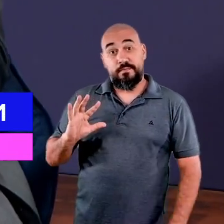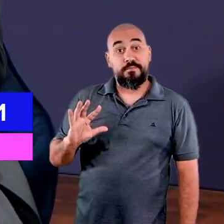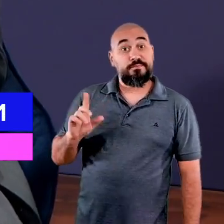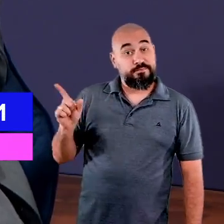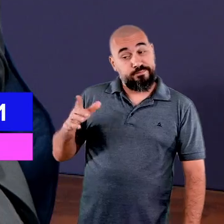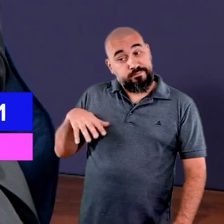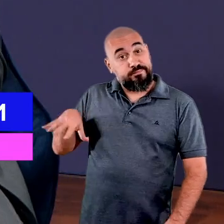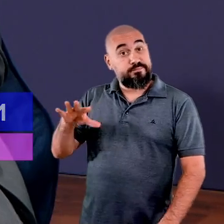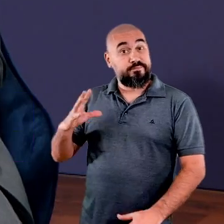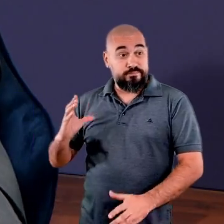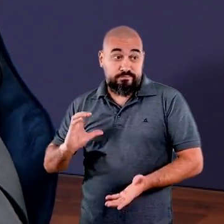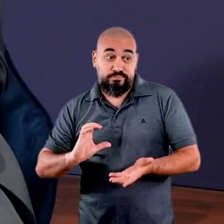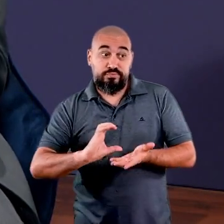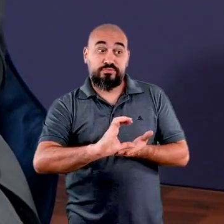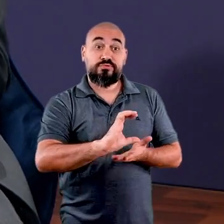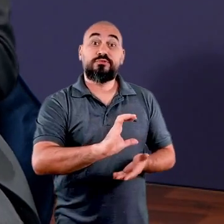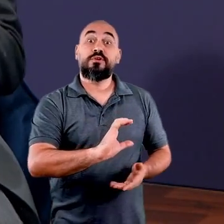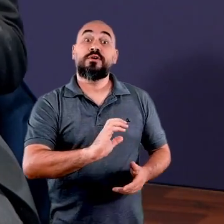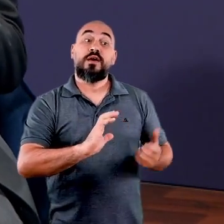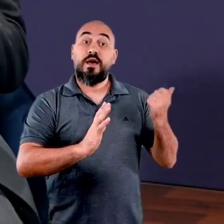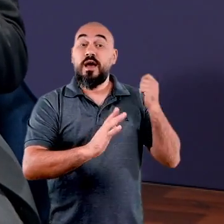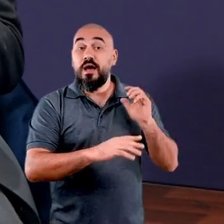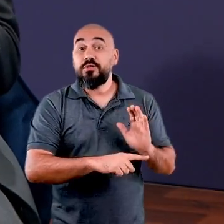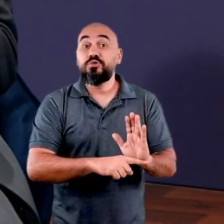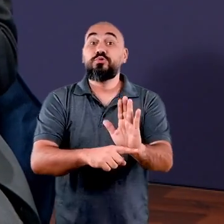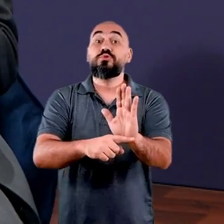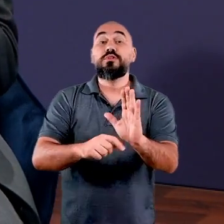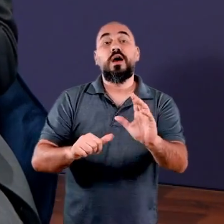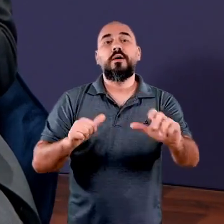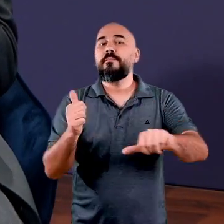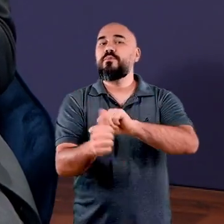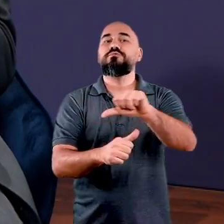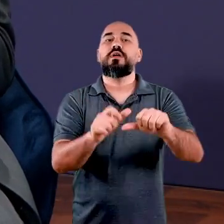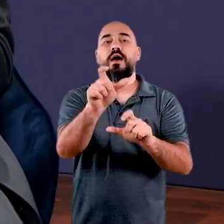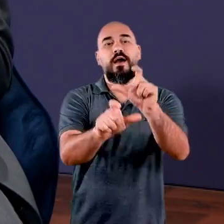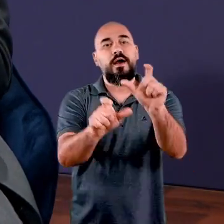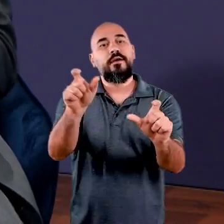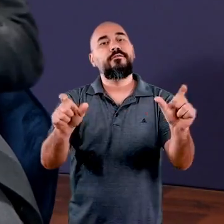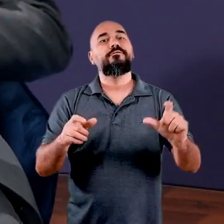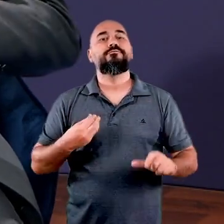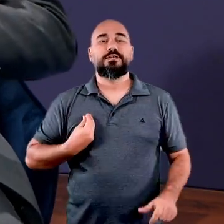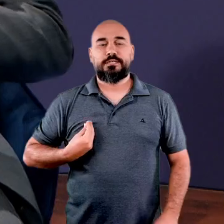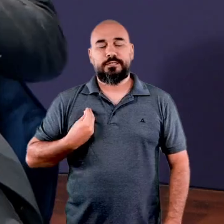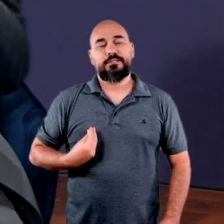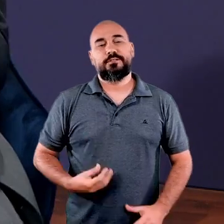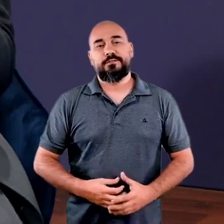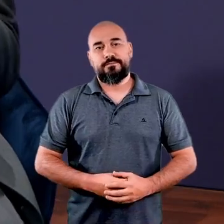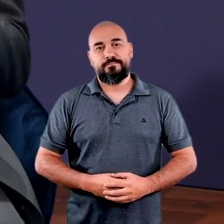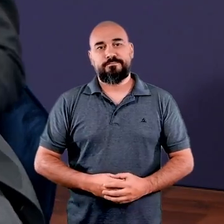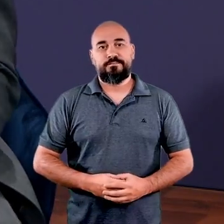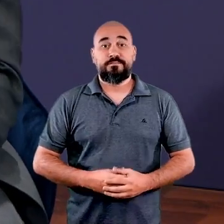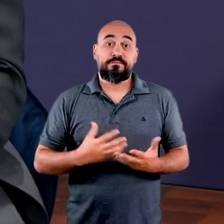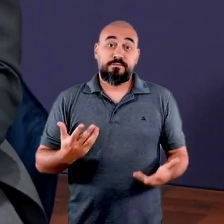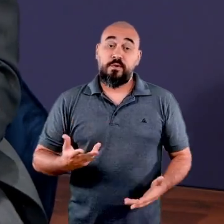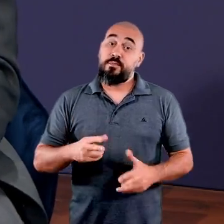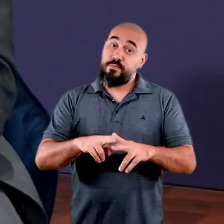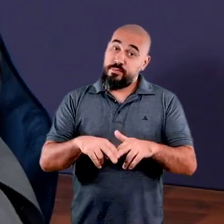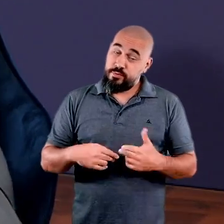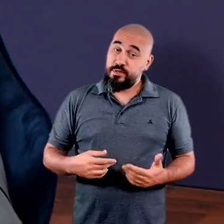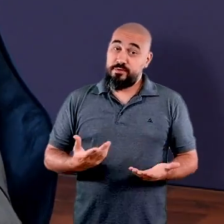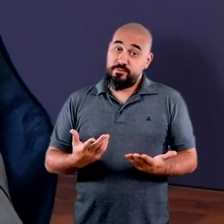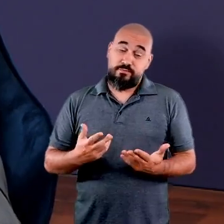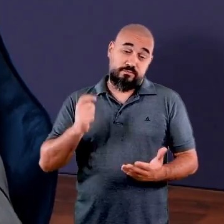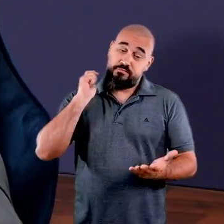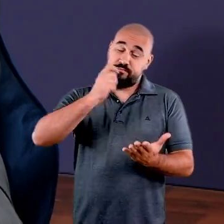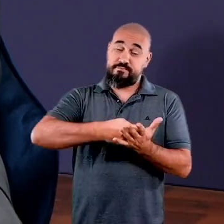transformam vidas. E a revista é para aqueles que querem entender e compreender mais a palavra de Deus, sem nenhum custo, por causa disso tudo